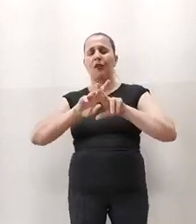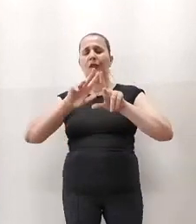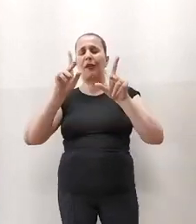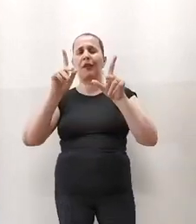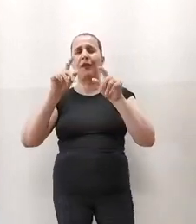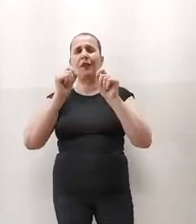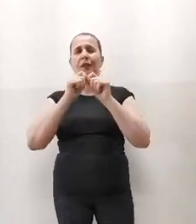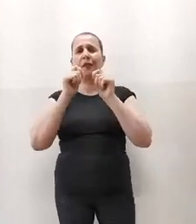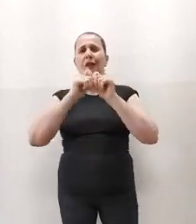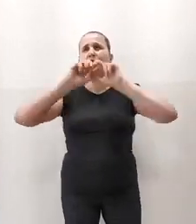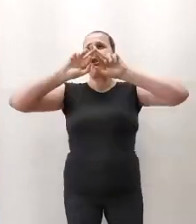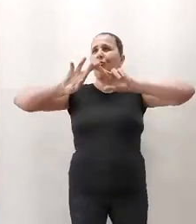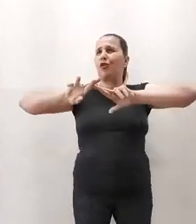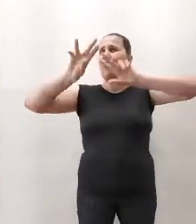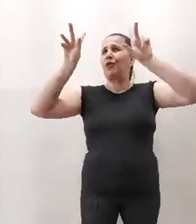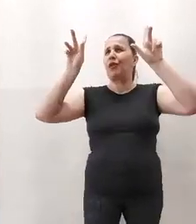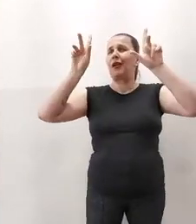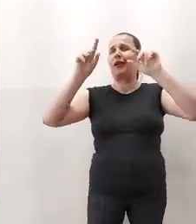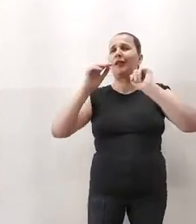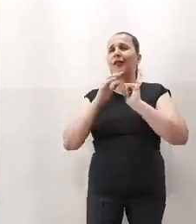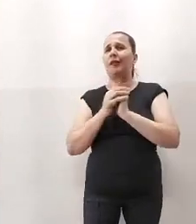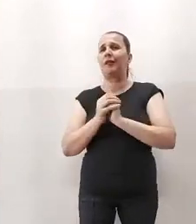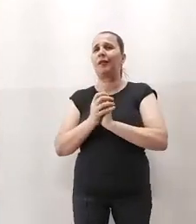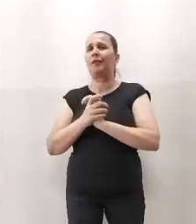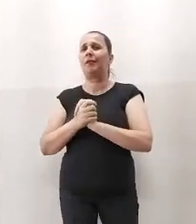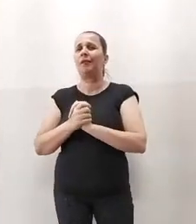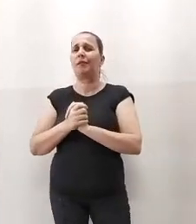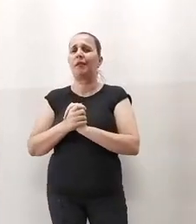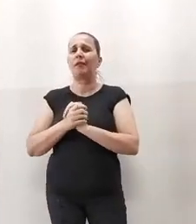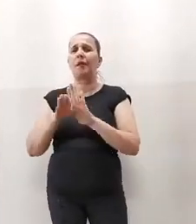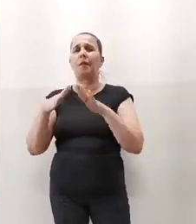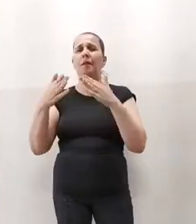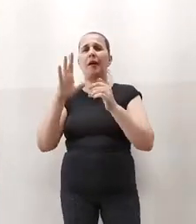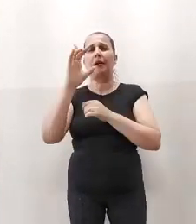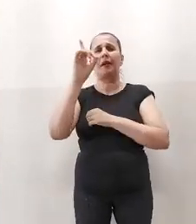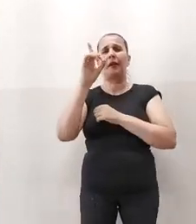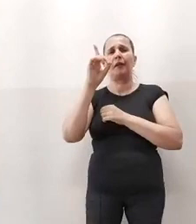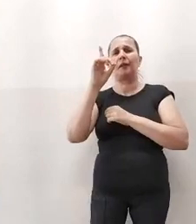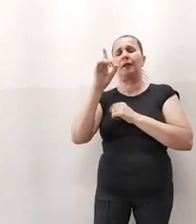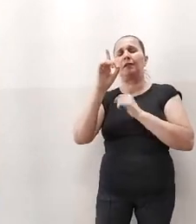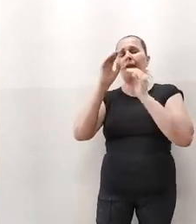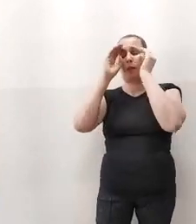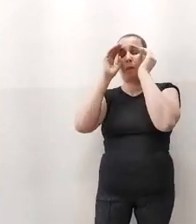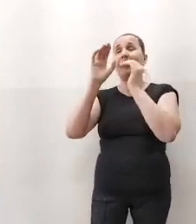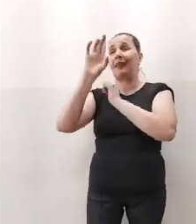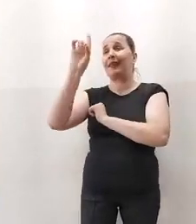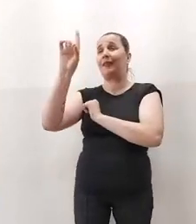algo totalmente diferente, a Deus. Mas ele obedece ao Senhor, Jesus.